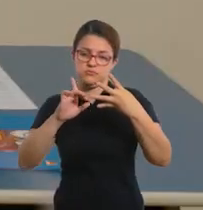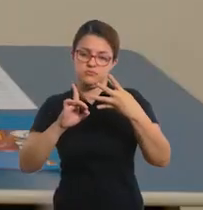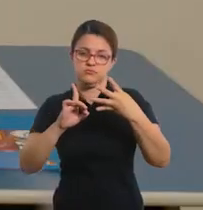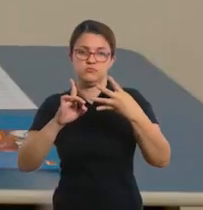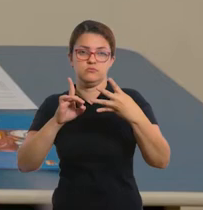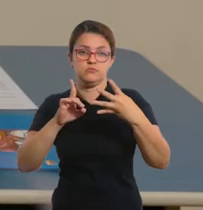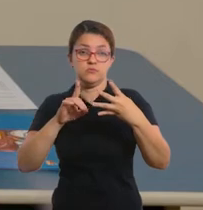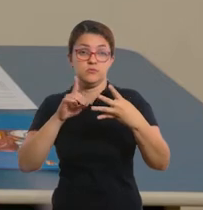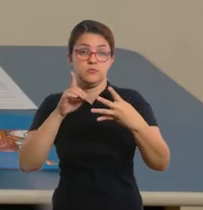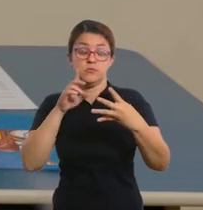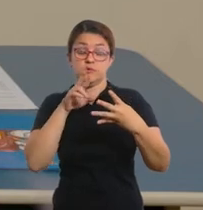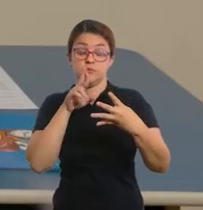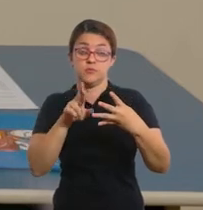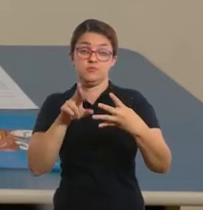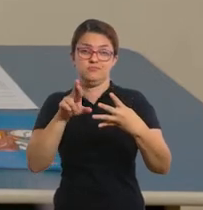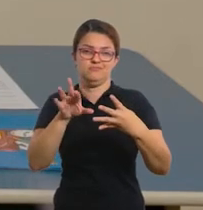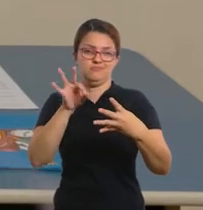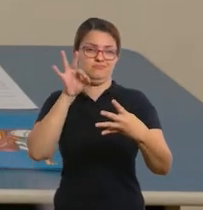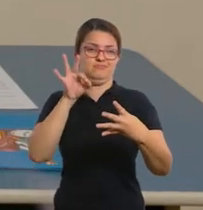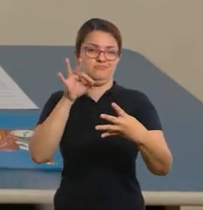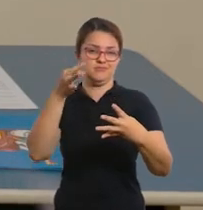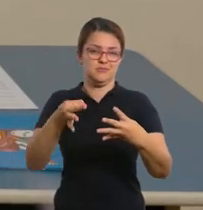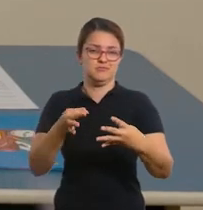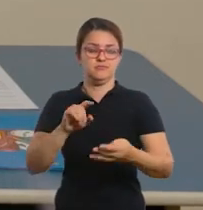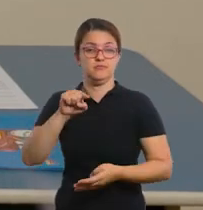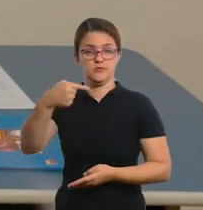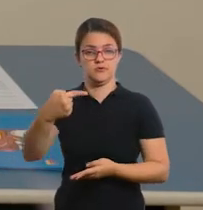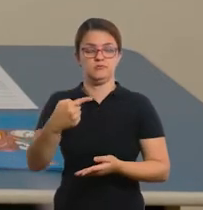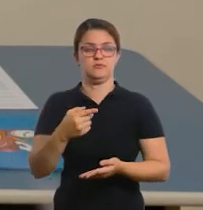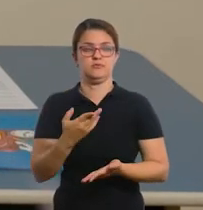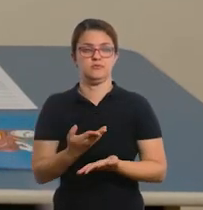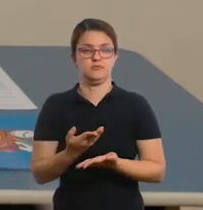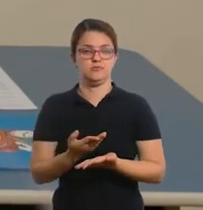correta. Vamos agora para a nossa próxima atividade.